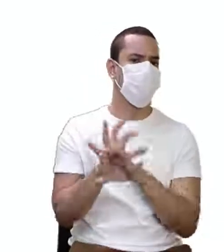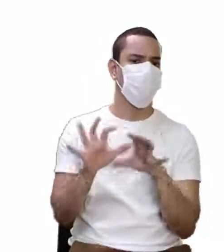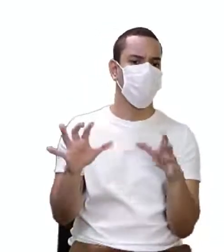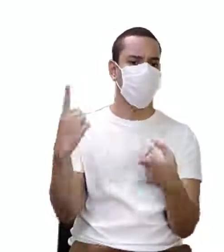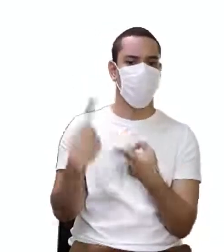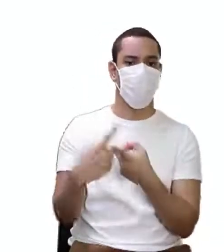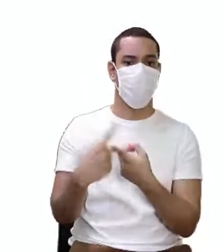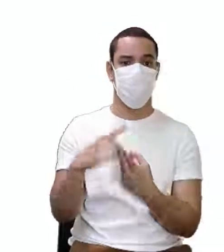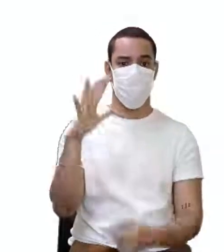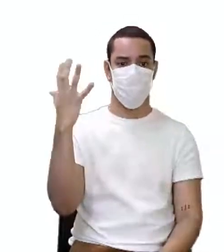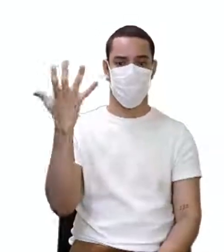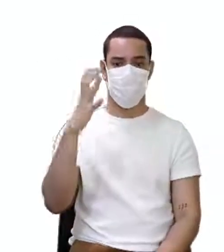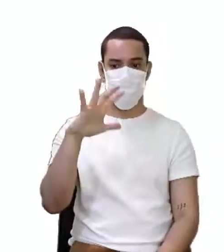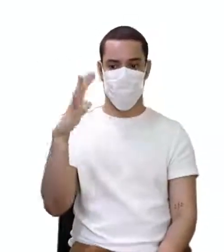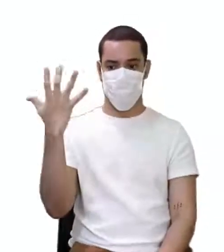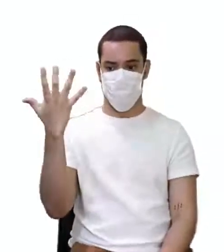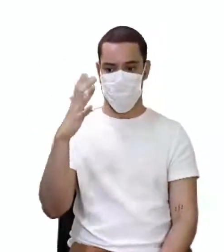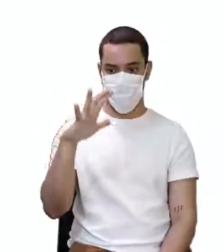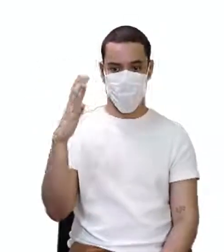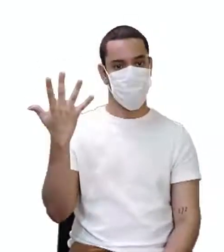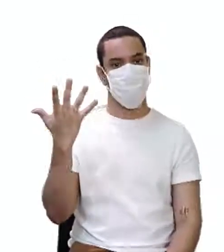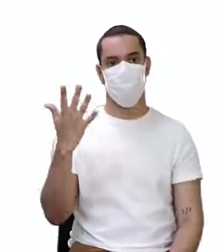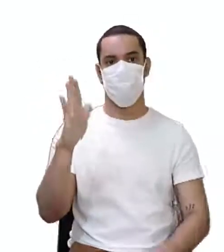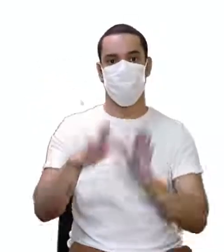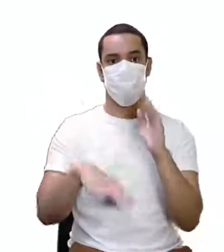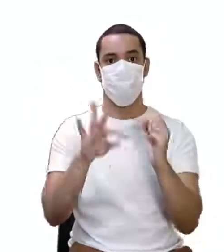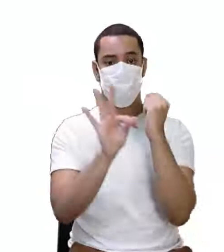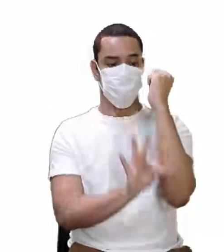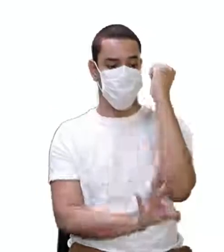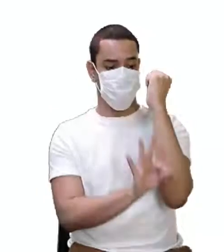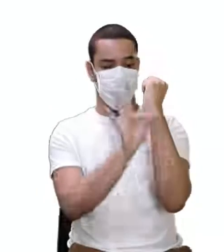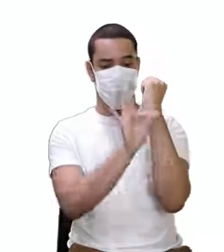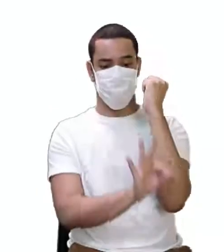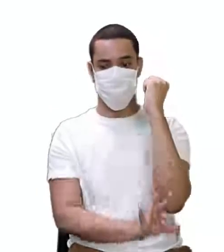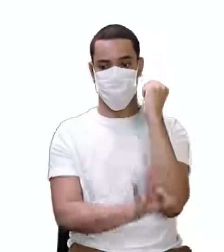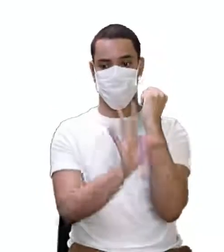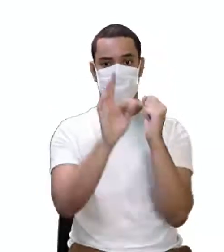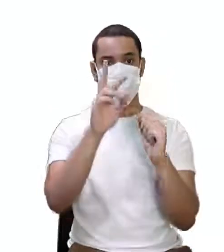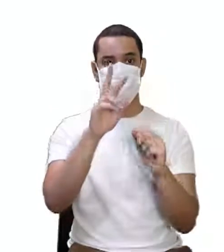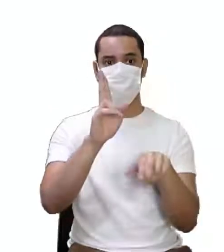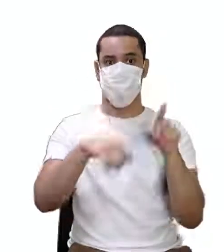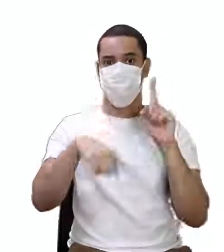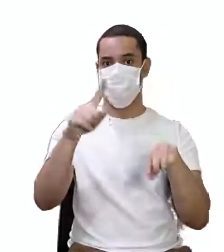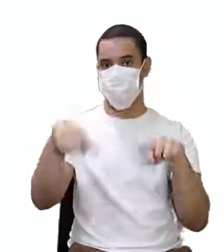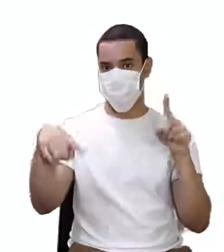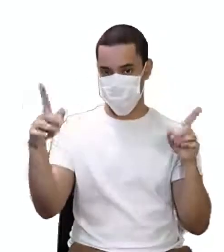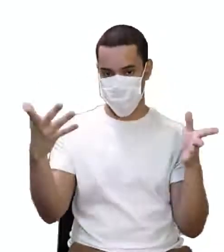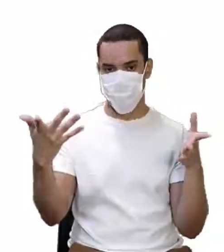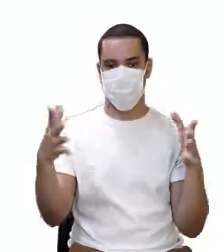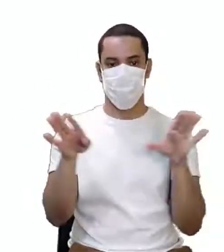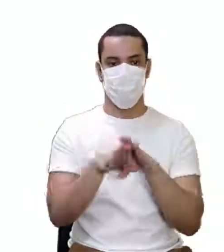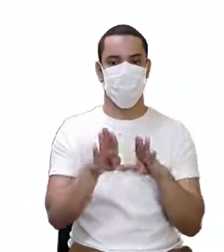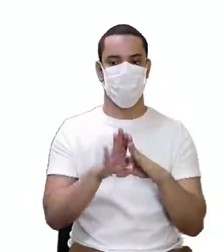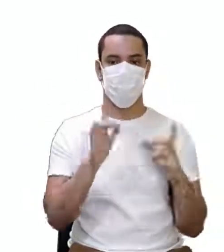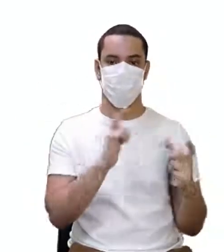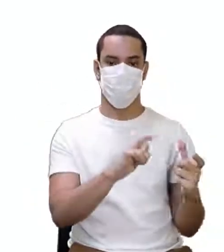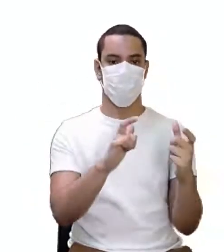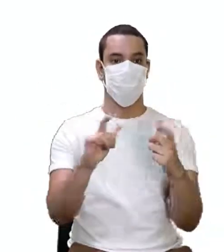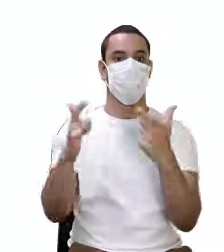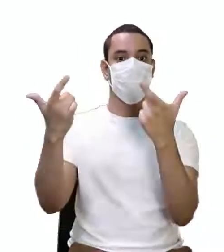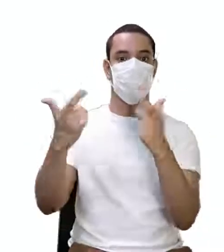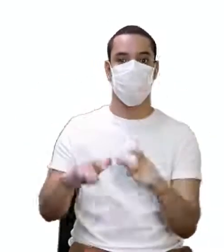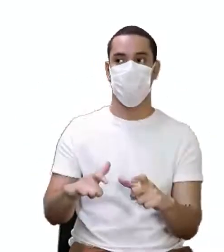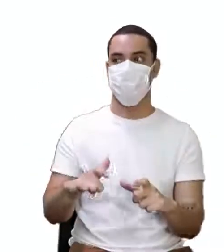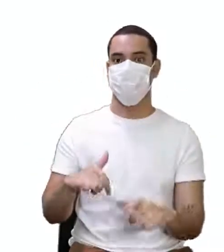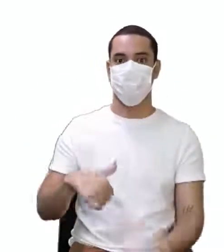fatores climáticos, tá? Altas temperaturas, baixas temperaturas, né? Lugares onde o inverno